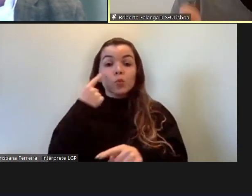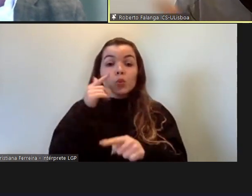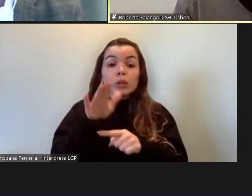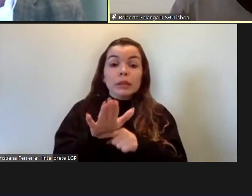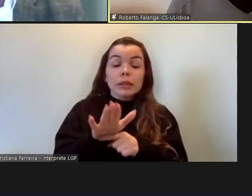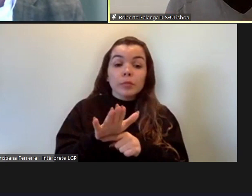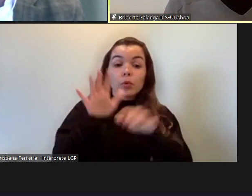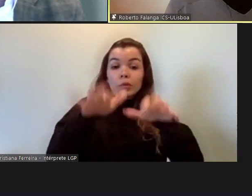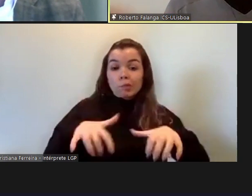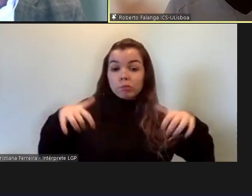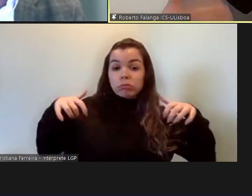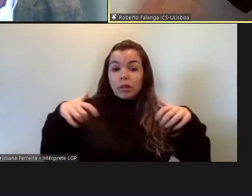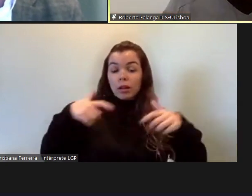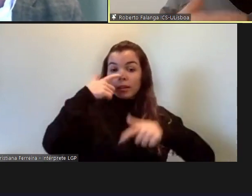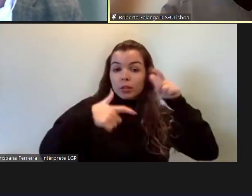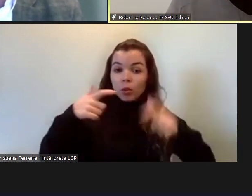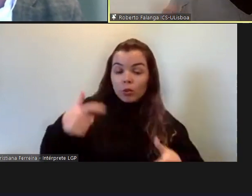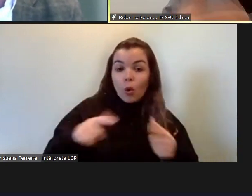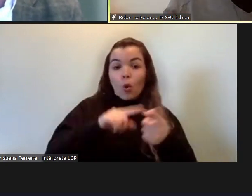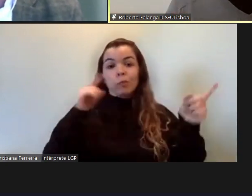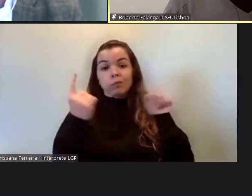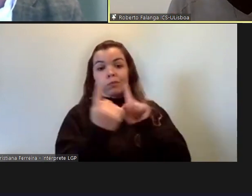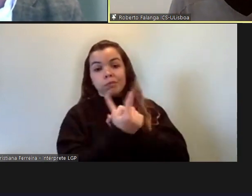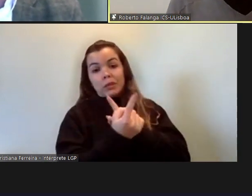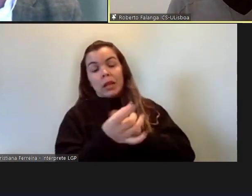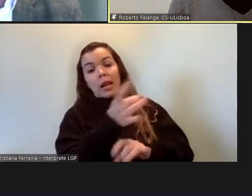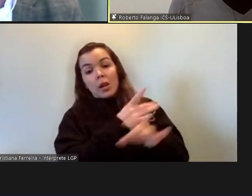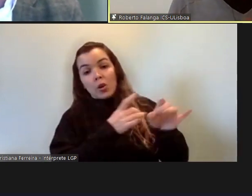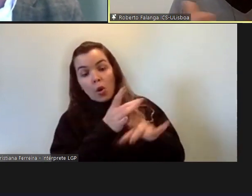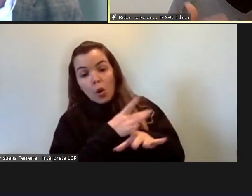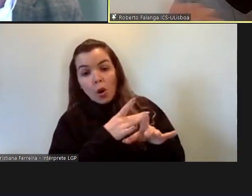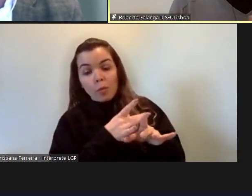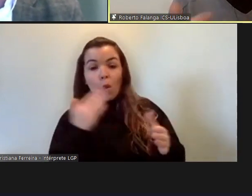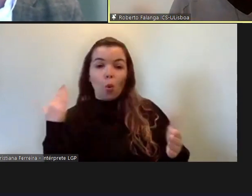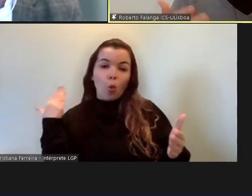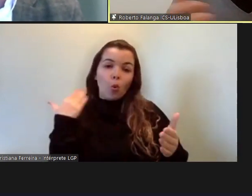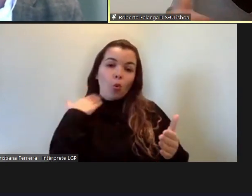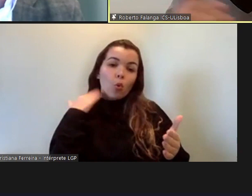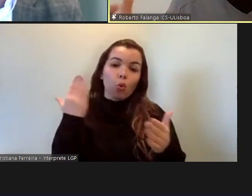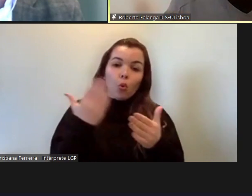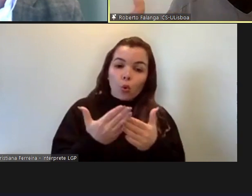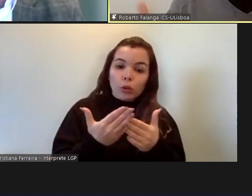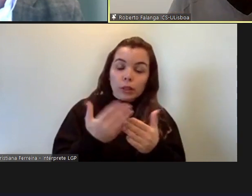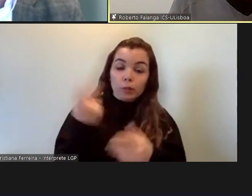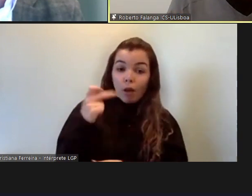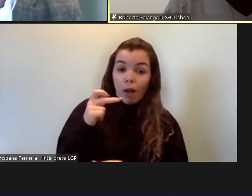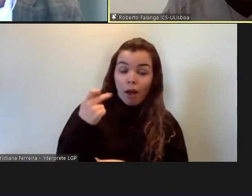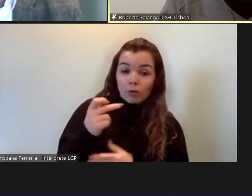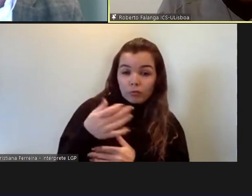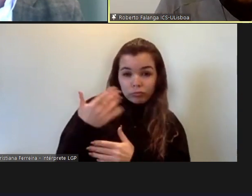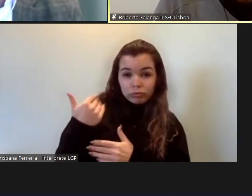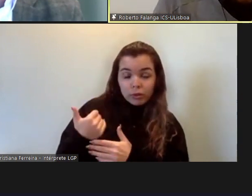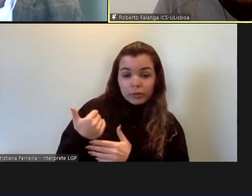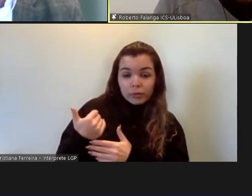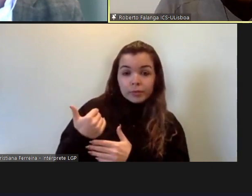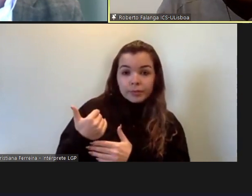cidadãos, que, pelo contrário, na Europa, e não só na Europa, nos últimos anos têm vindo